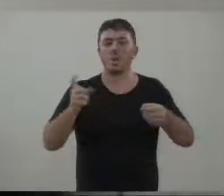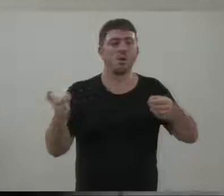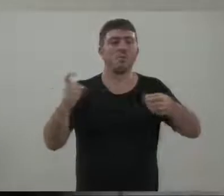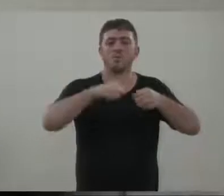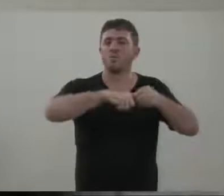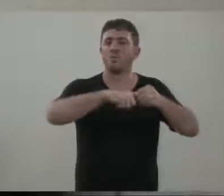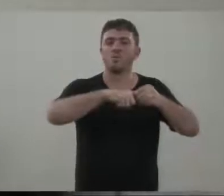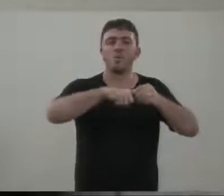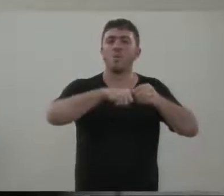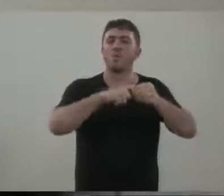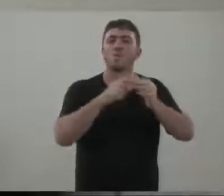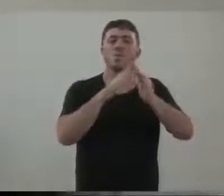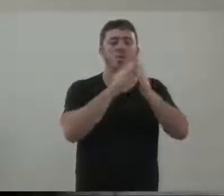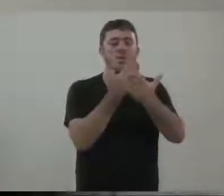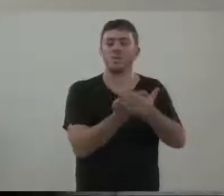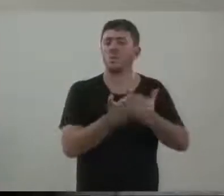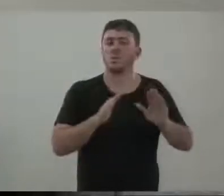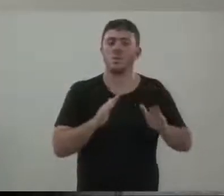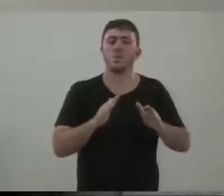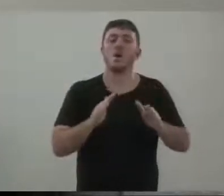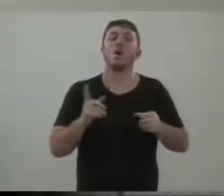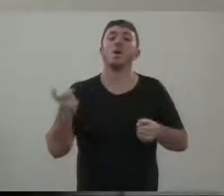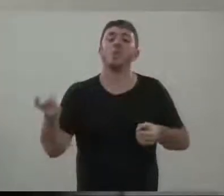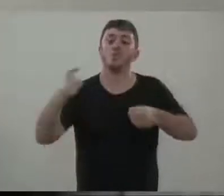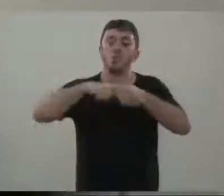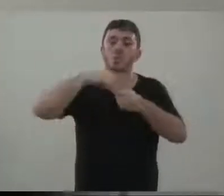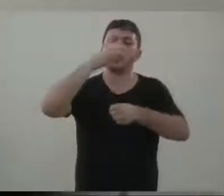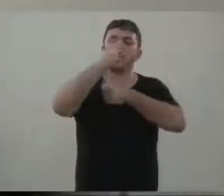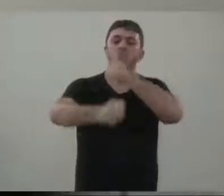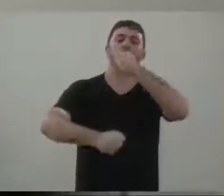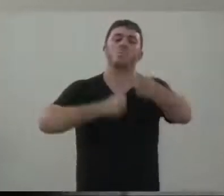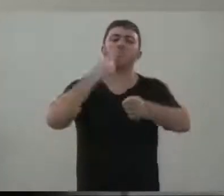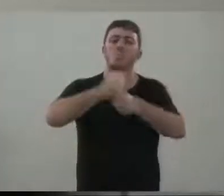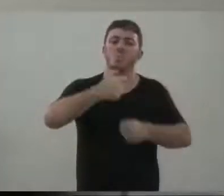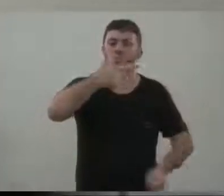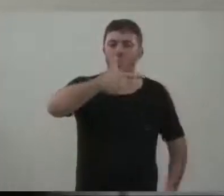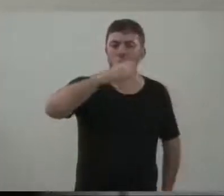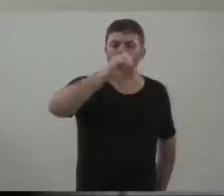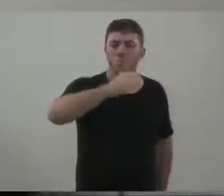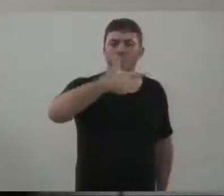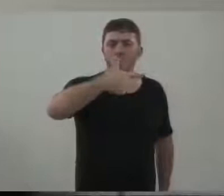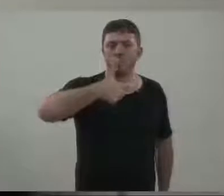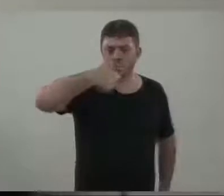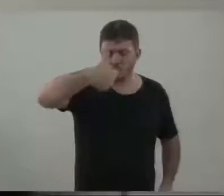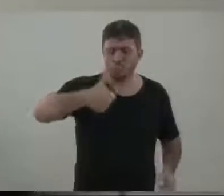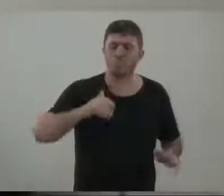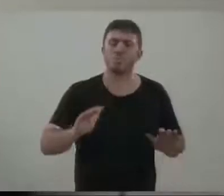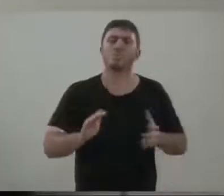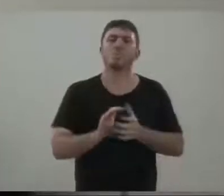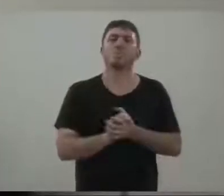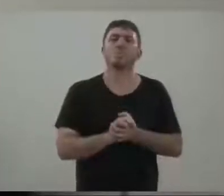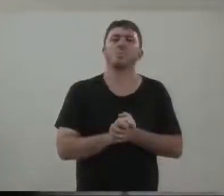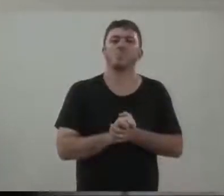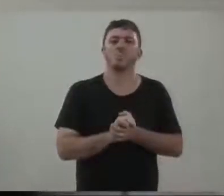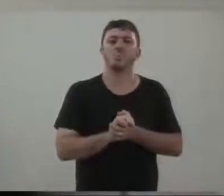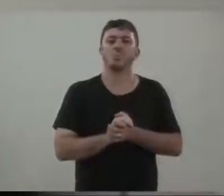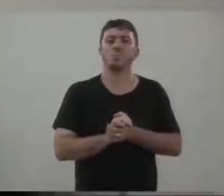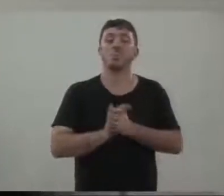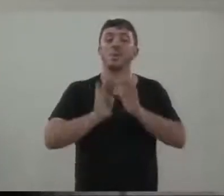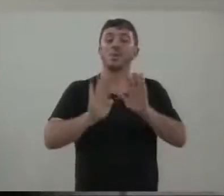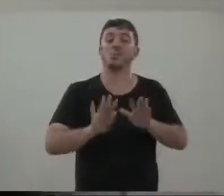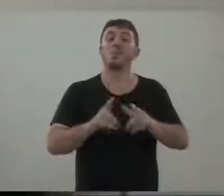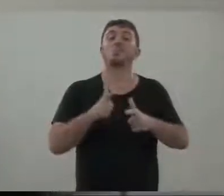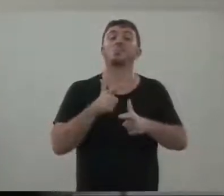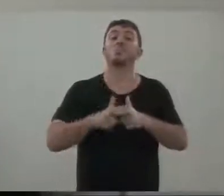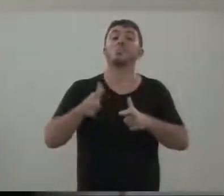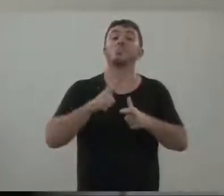2020, né, das aulas reiniciarem no ano de 2021. Me parece que isso está bastante estabelecido, né? Agora, o problema é